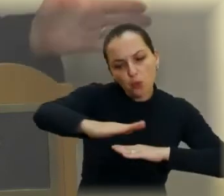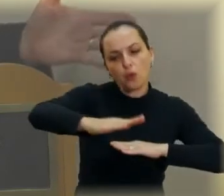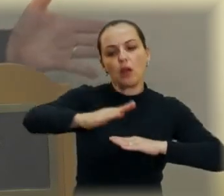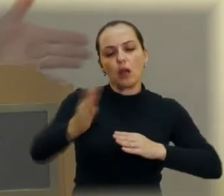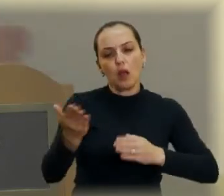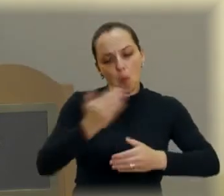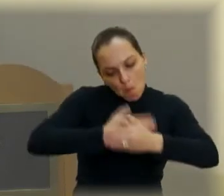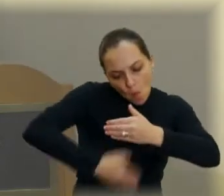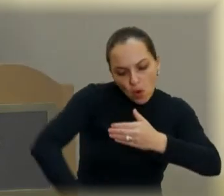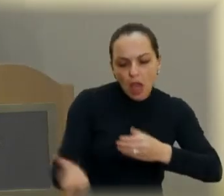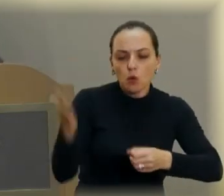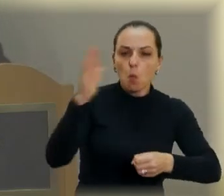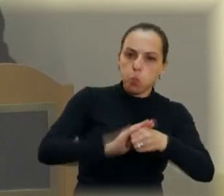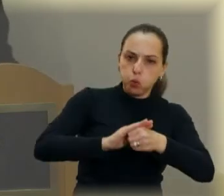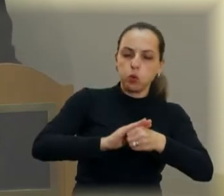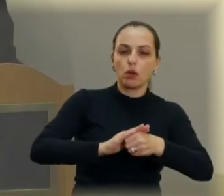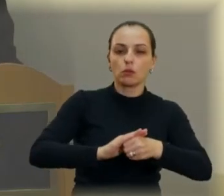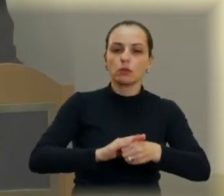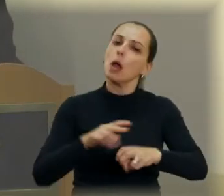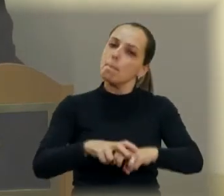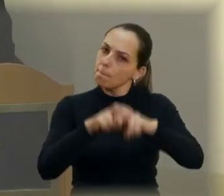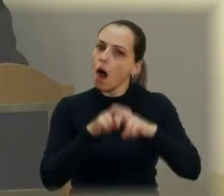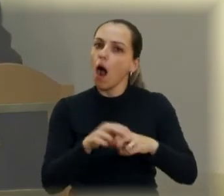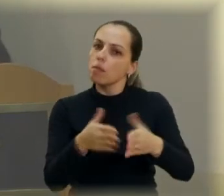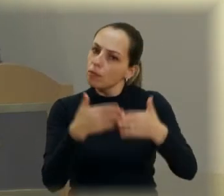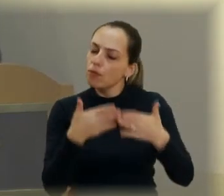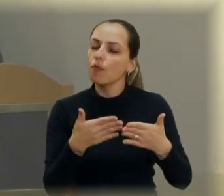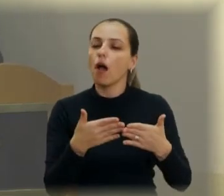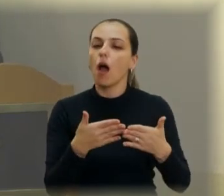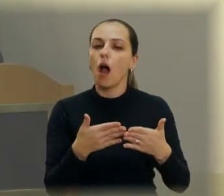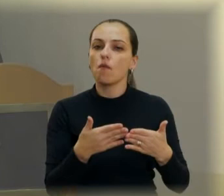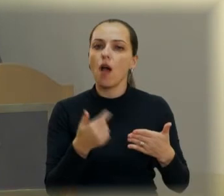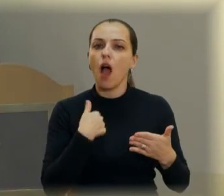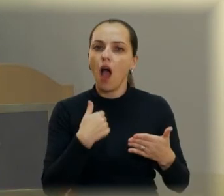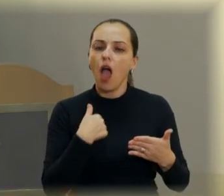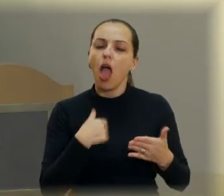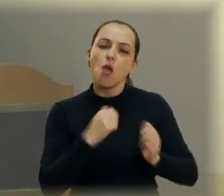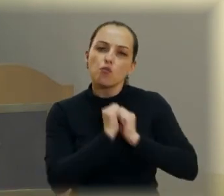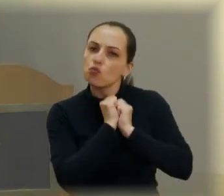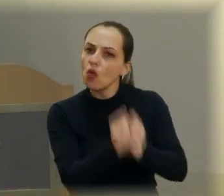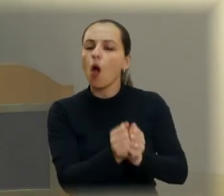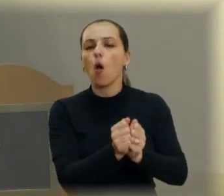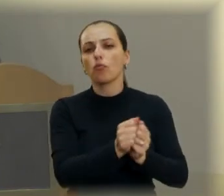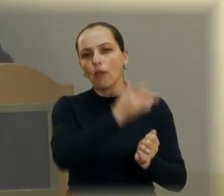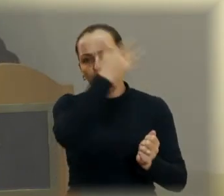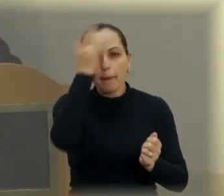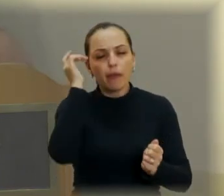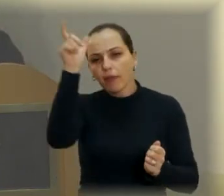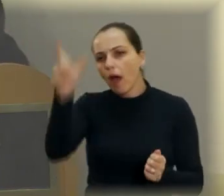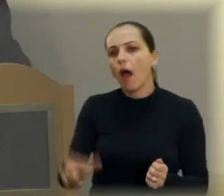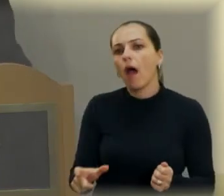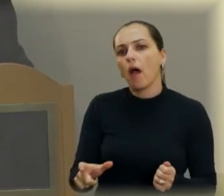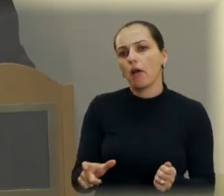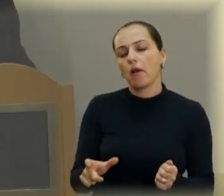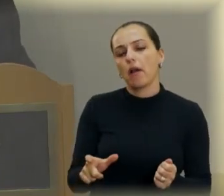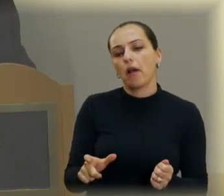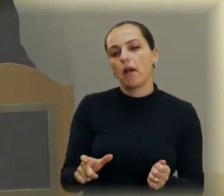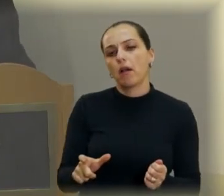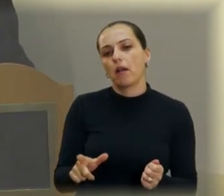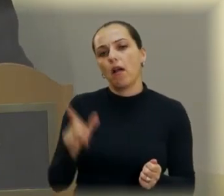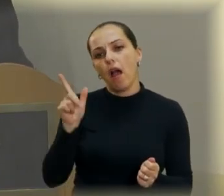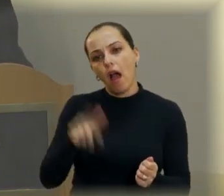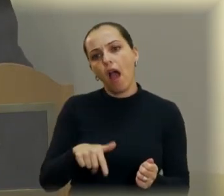fazer urgente o seu Tenente eu tenho que estar abraçado com uma pessoa da